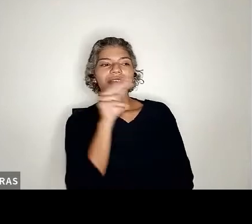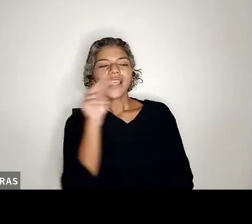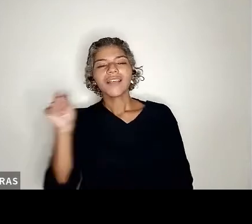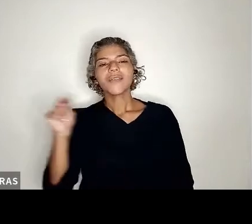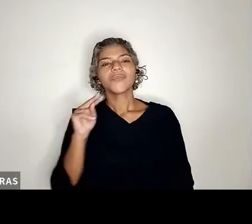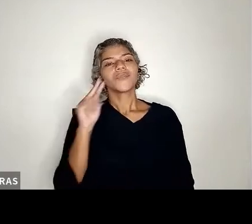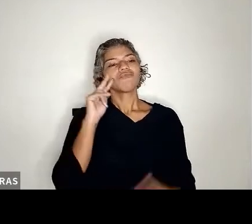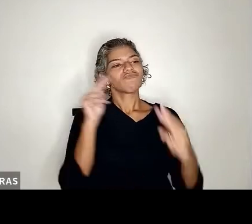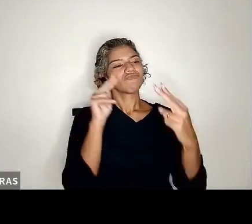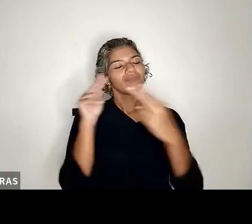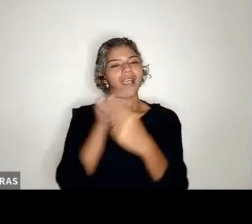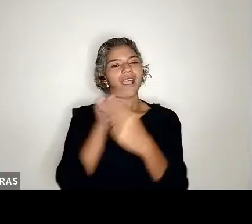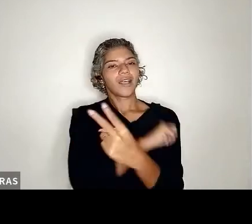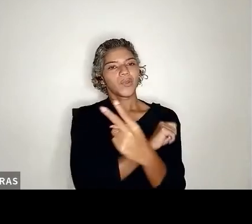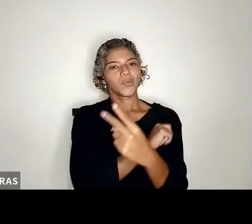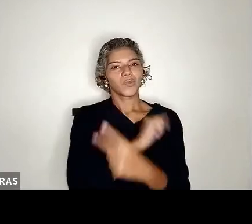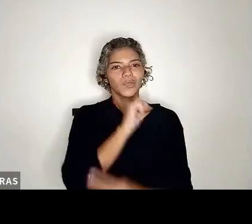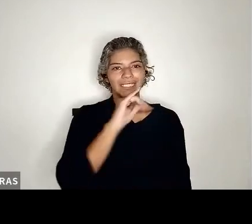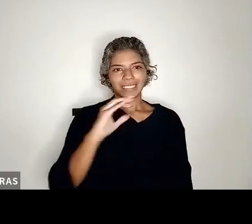evento.